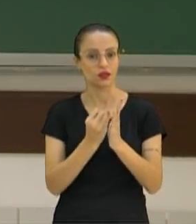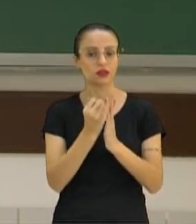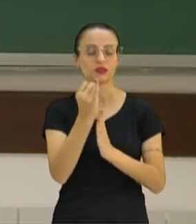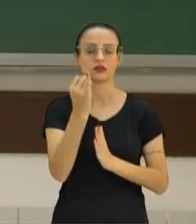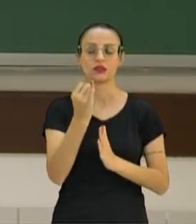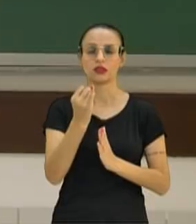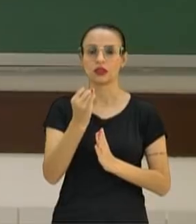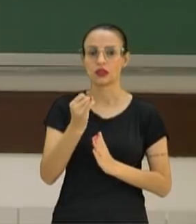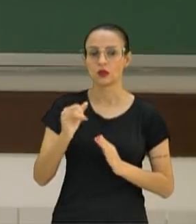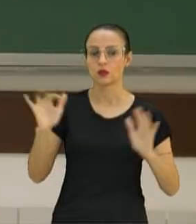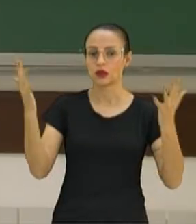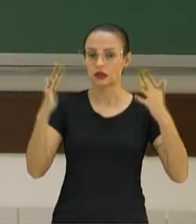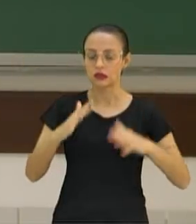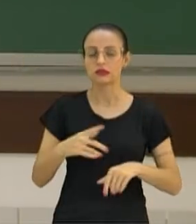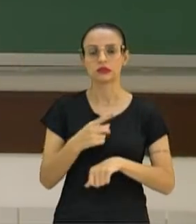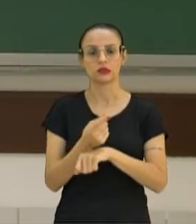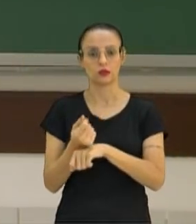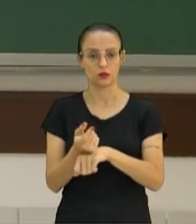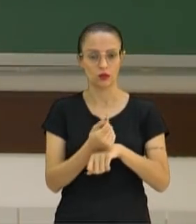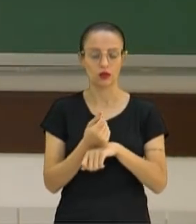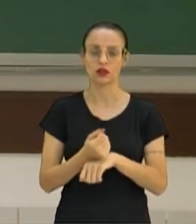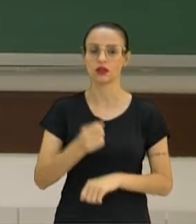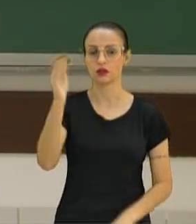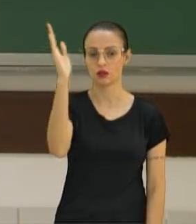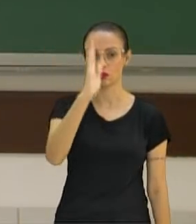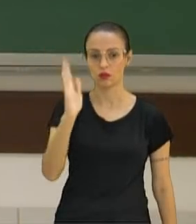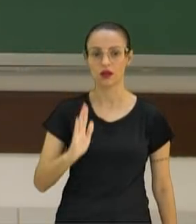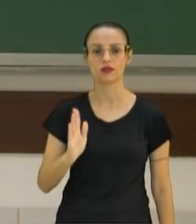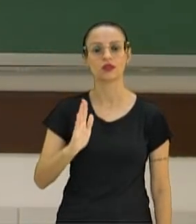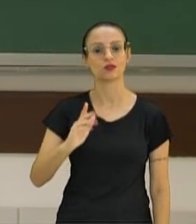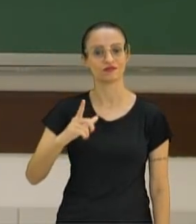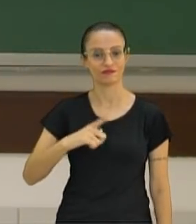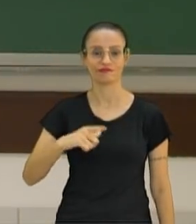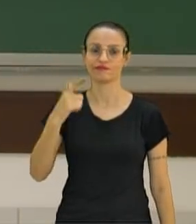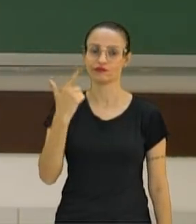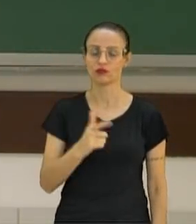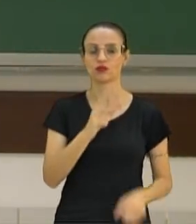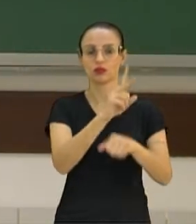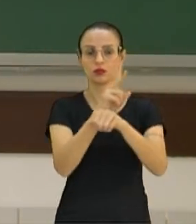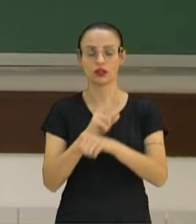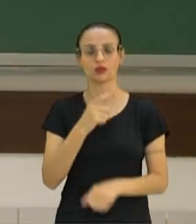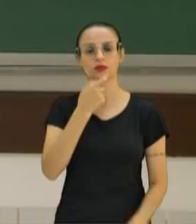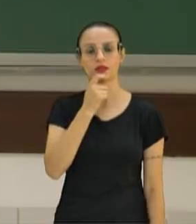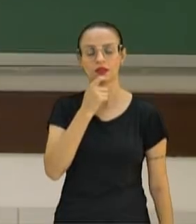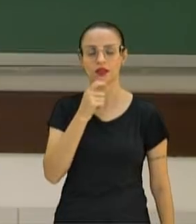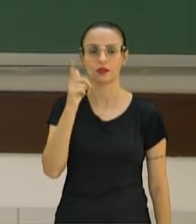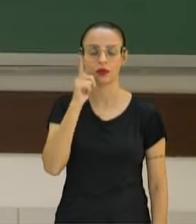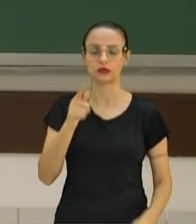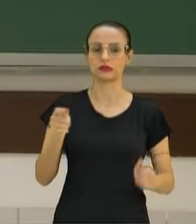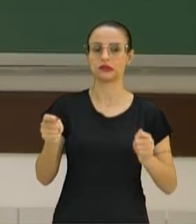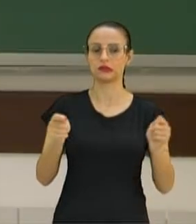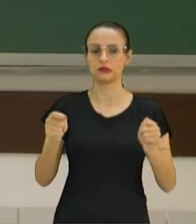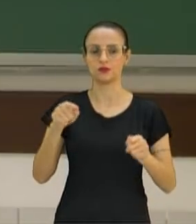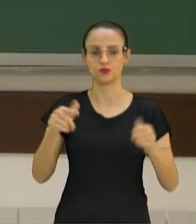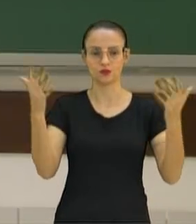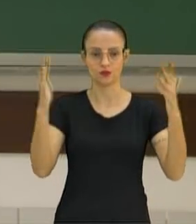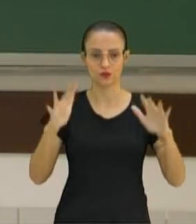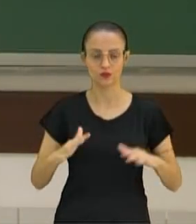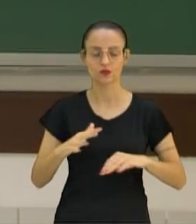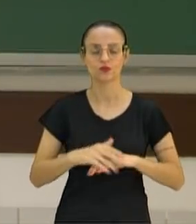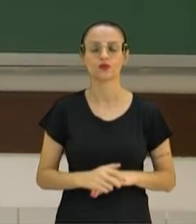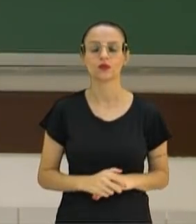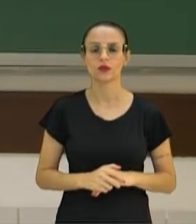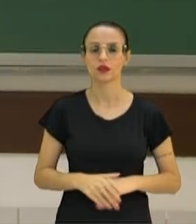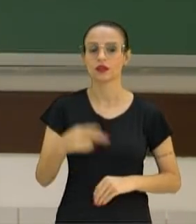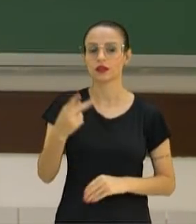especulação financeira, crise econômica e o Brasil adquirindo um novo empréstimo com a Inglaterra para contornar essa crise. Na aula de hoje,